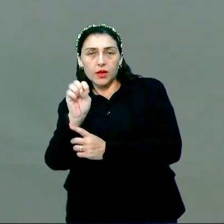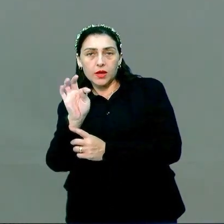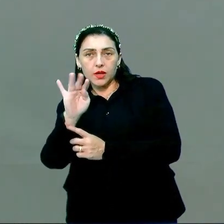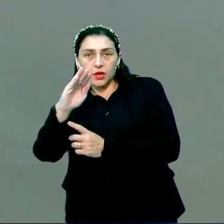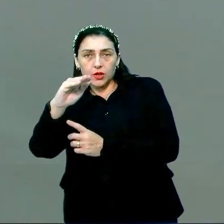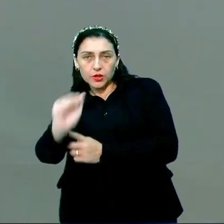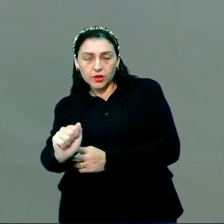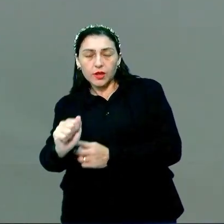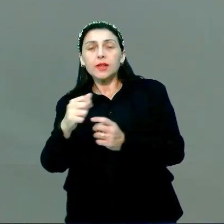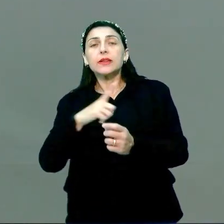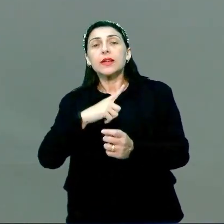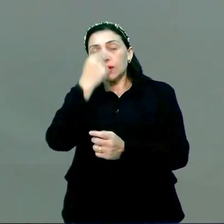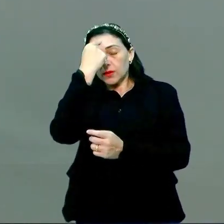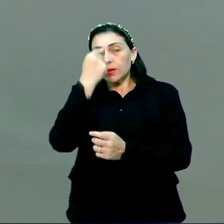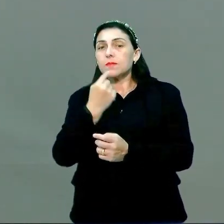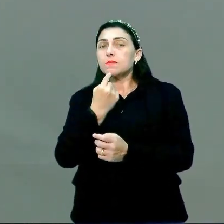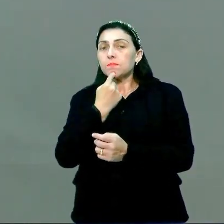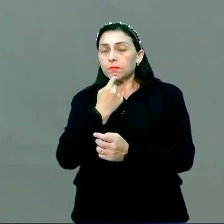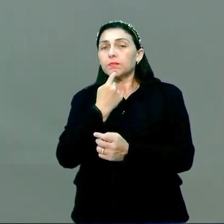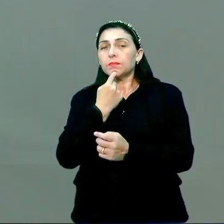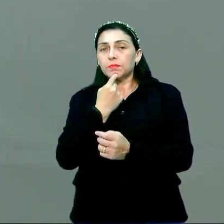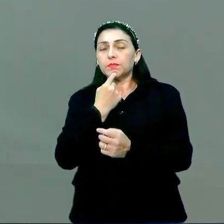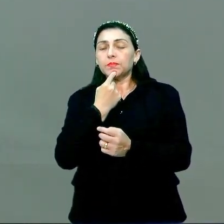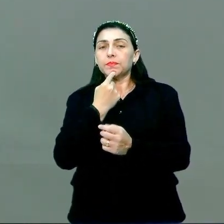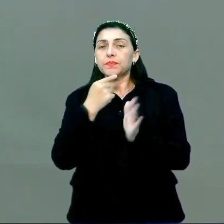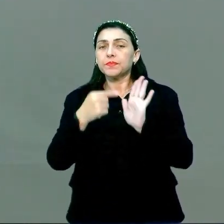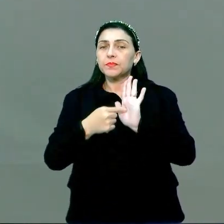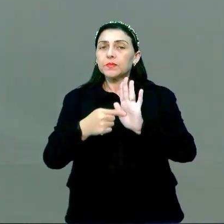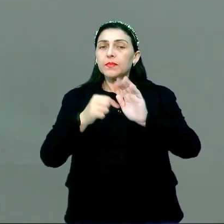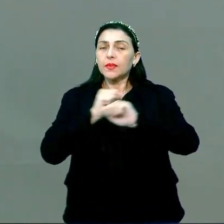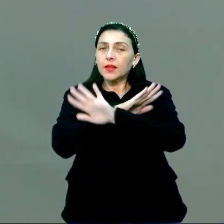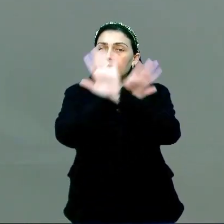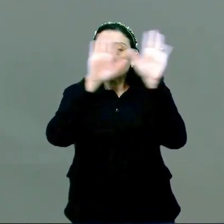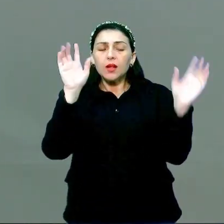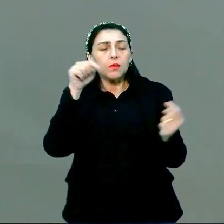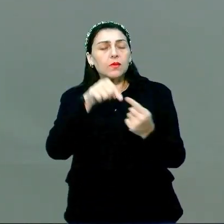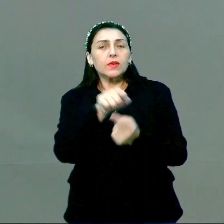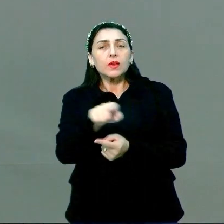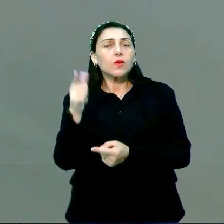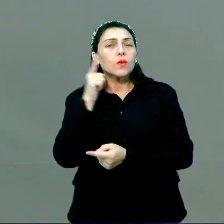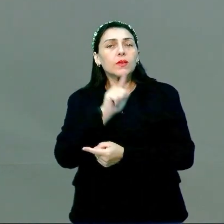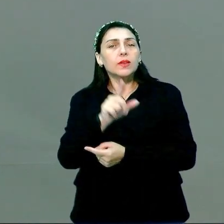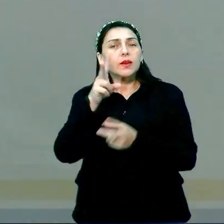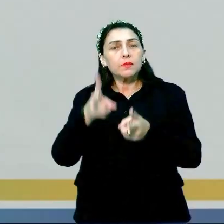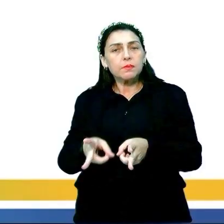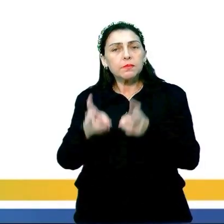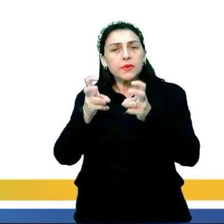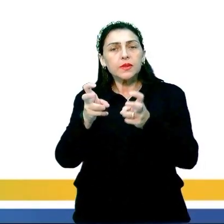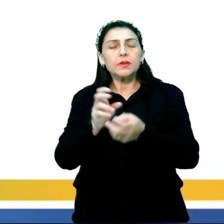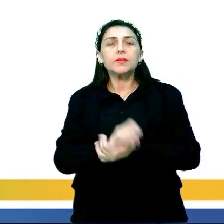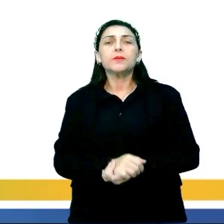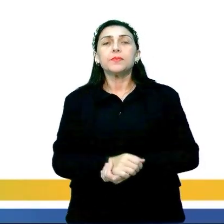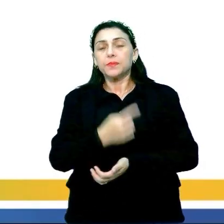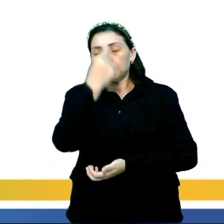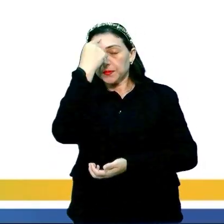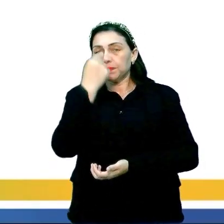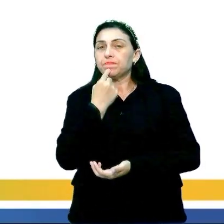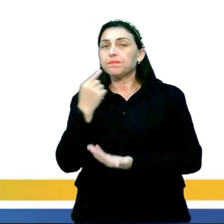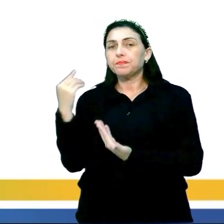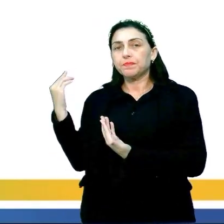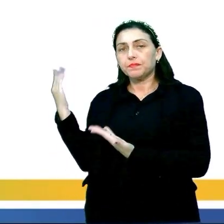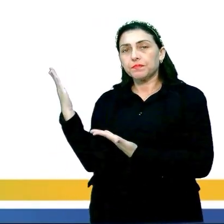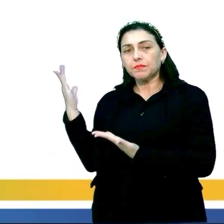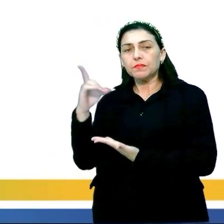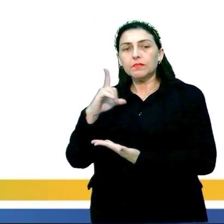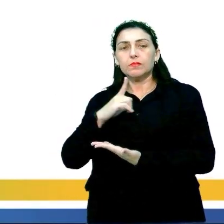uma imagem que possa ilustrar de forma mais clara e objetiva para que você consiga observar. E aí, nessa imagem, nós temos